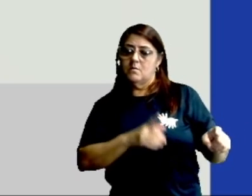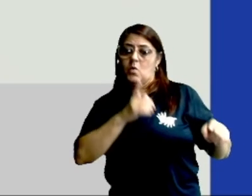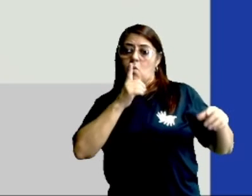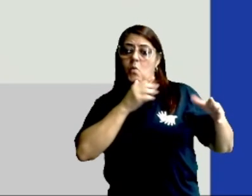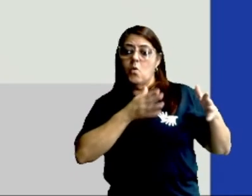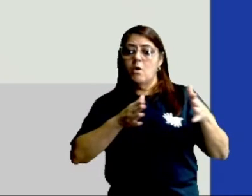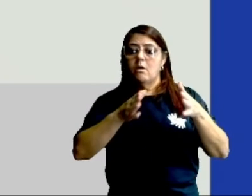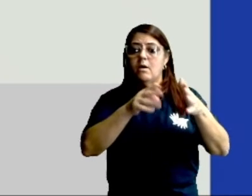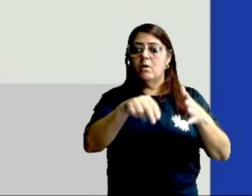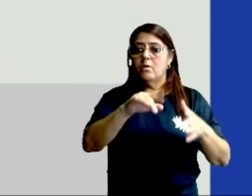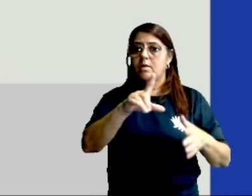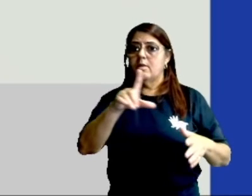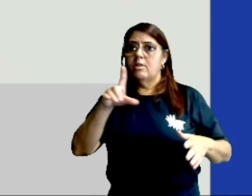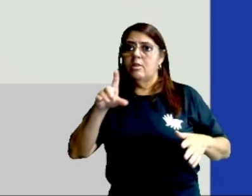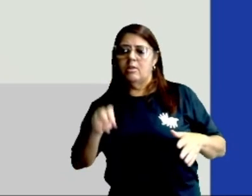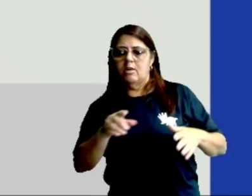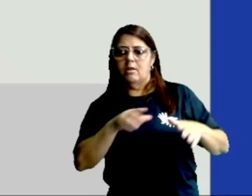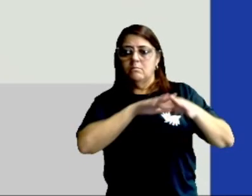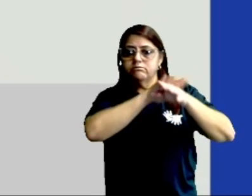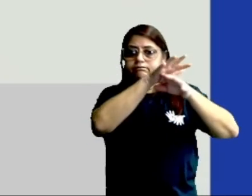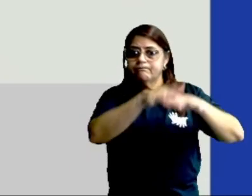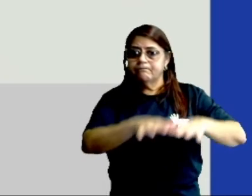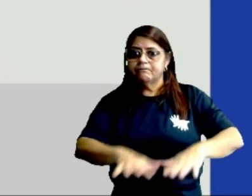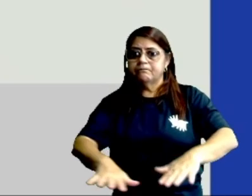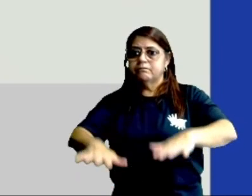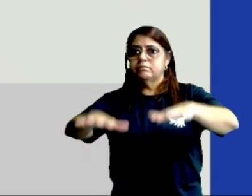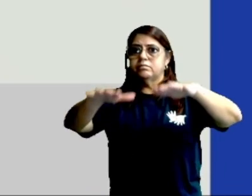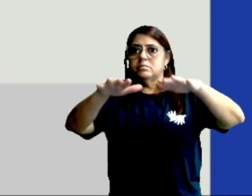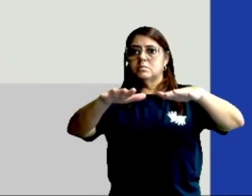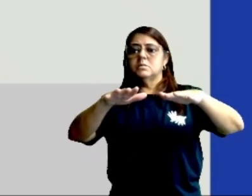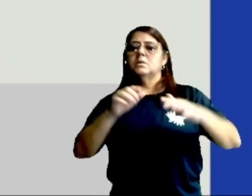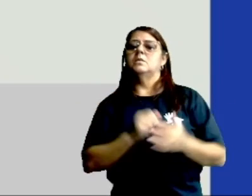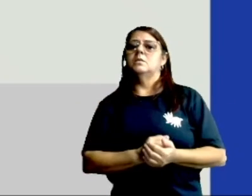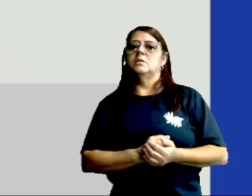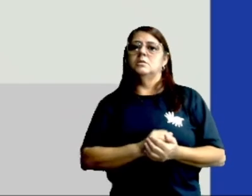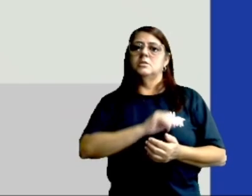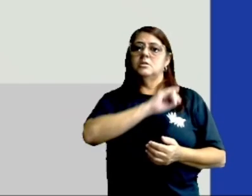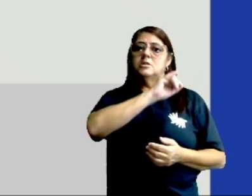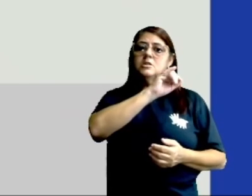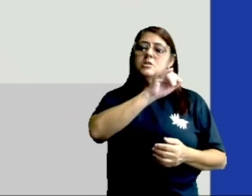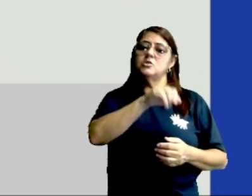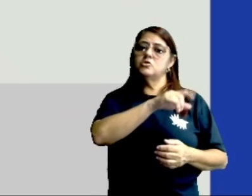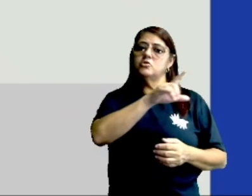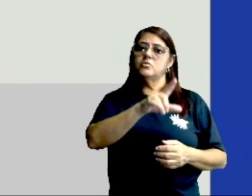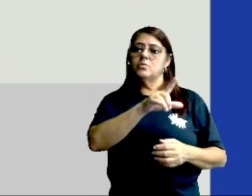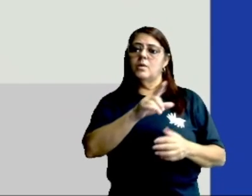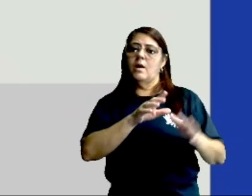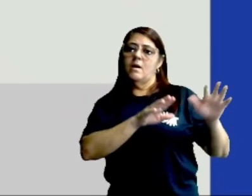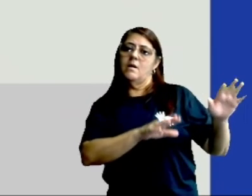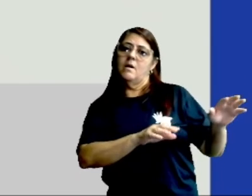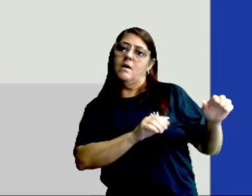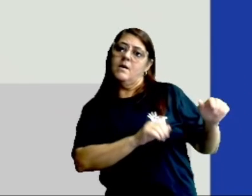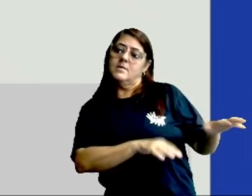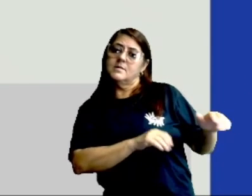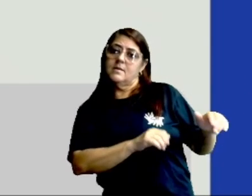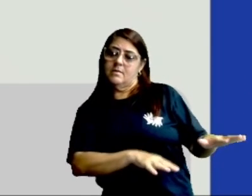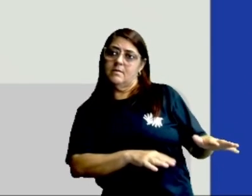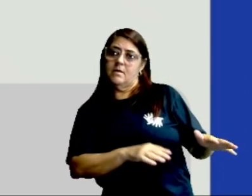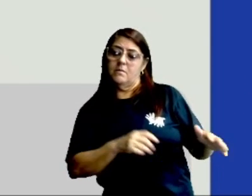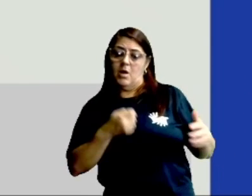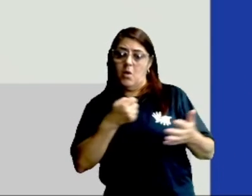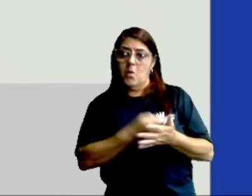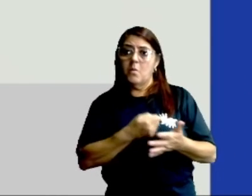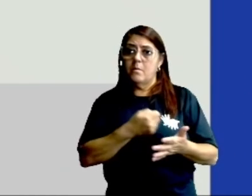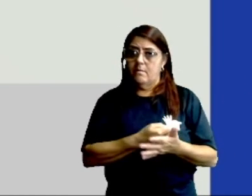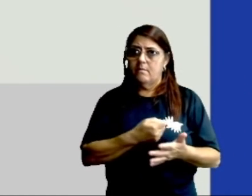vida dá a vida cotidiana dos egípcios né então de Julho a Setembro e lhe deram eles fazer um trabalho compulsório